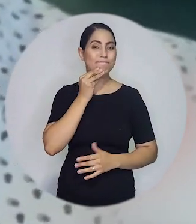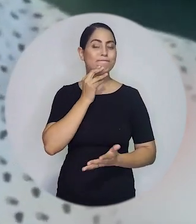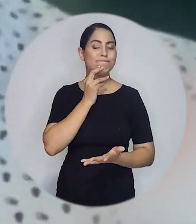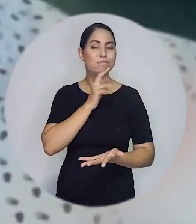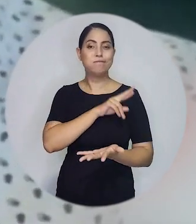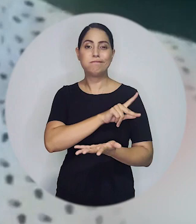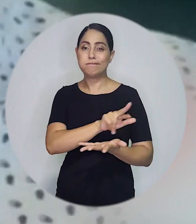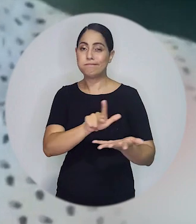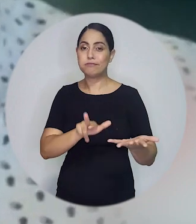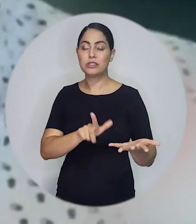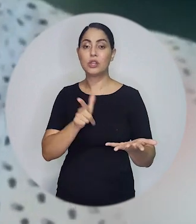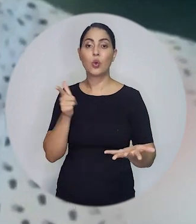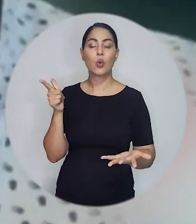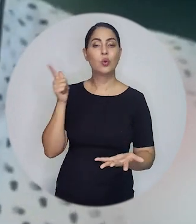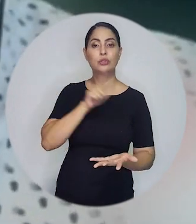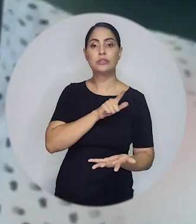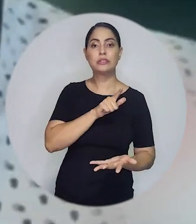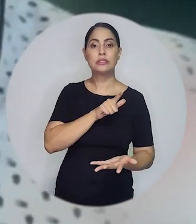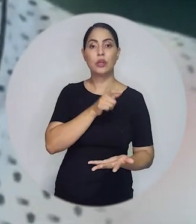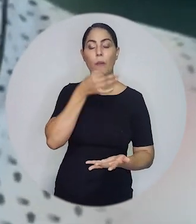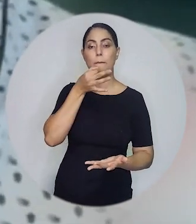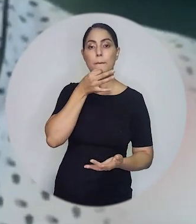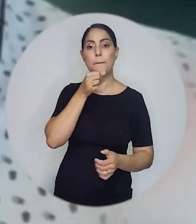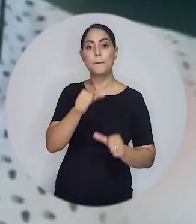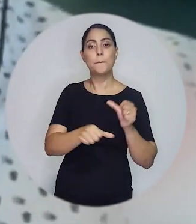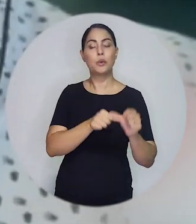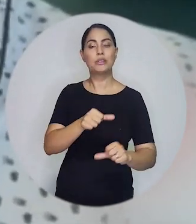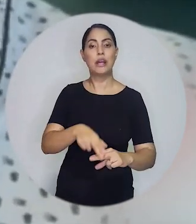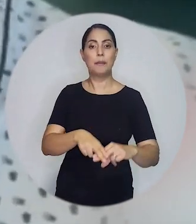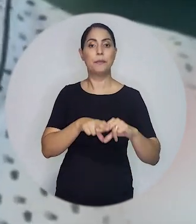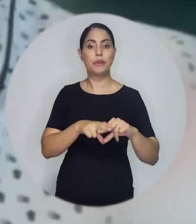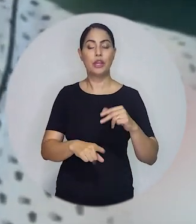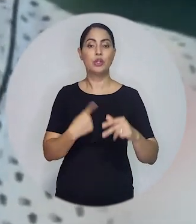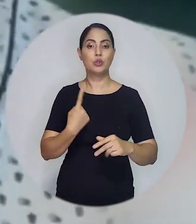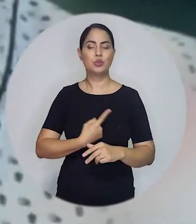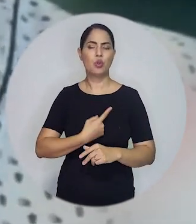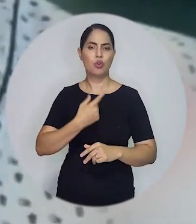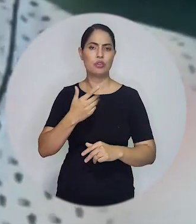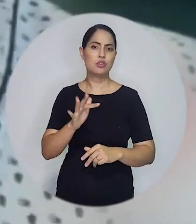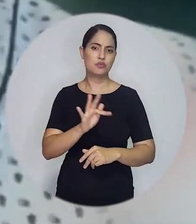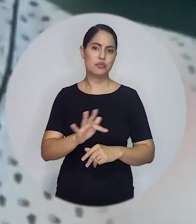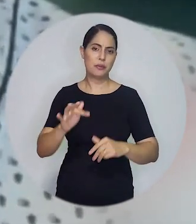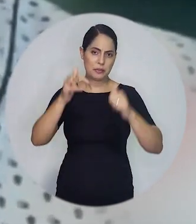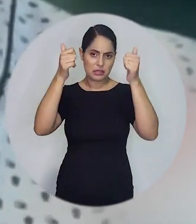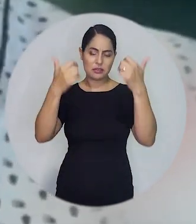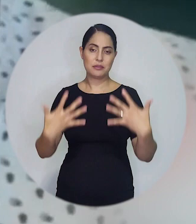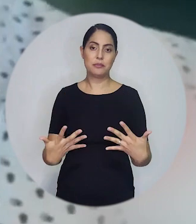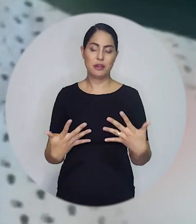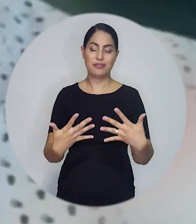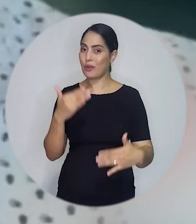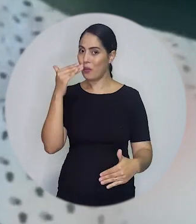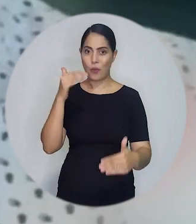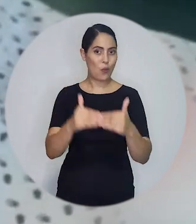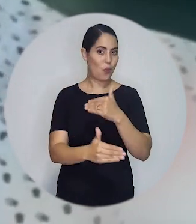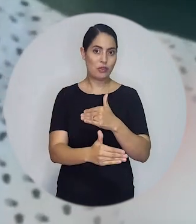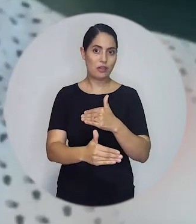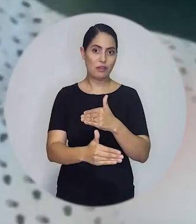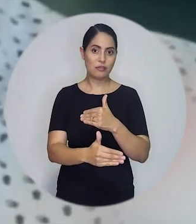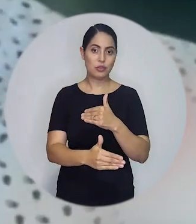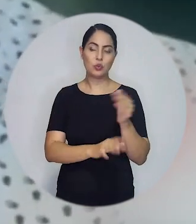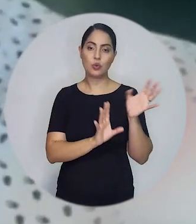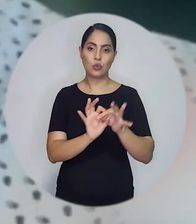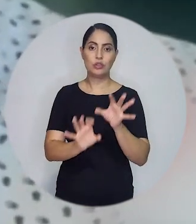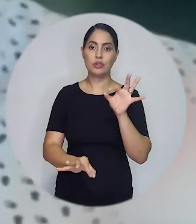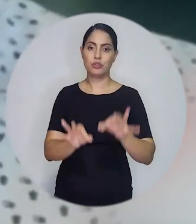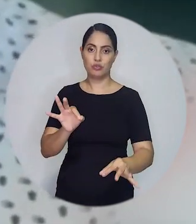consegui reverter posicionamentos confiando na fundamentação que eu apresentava